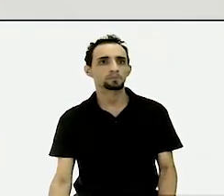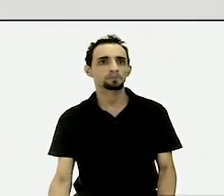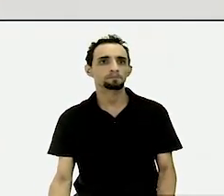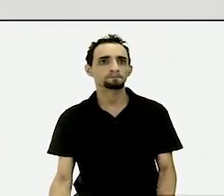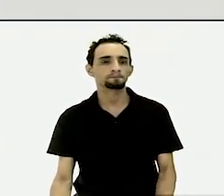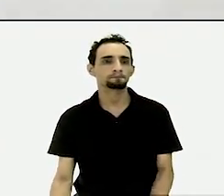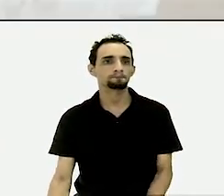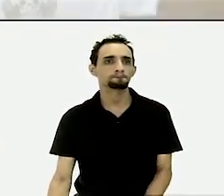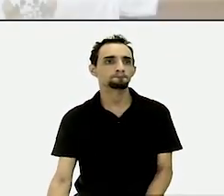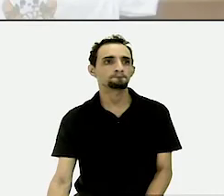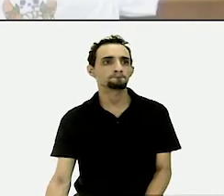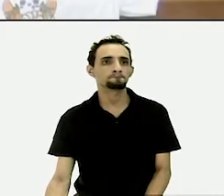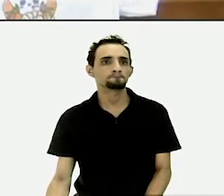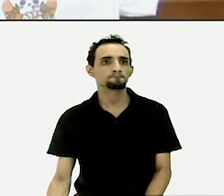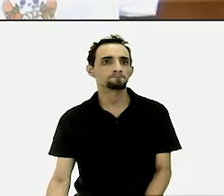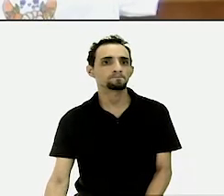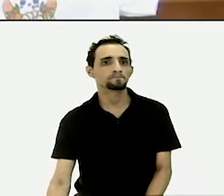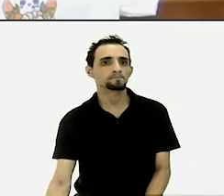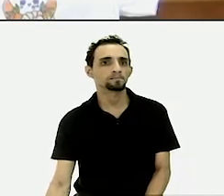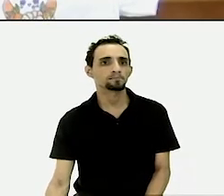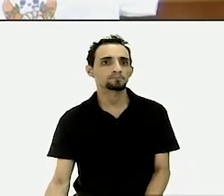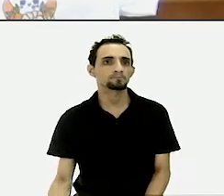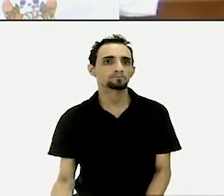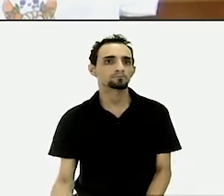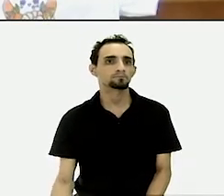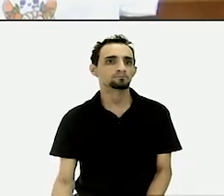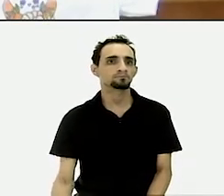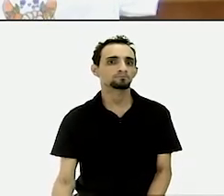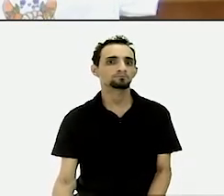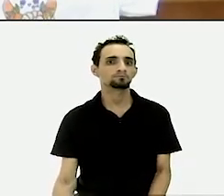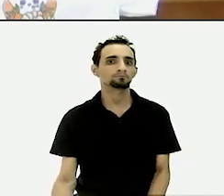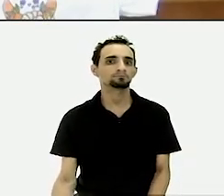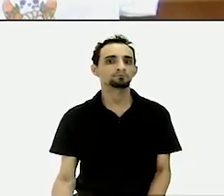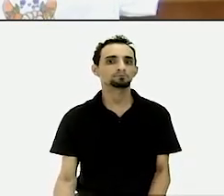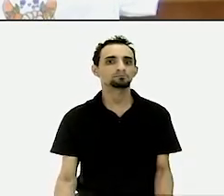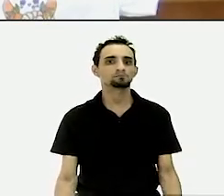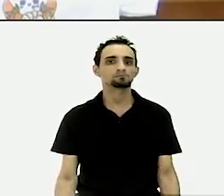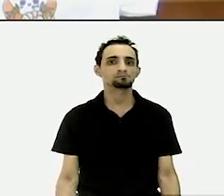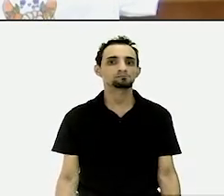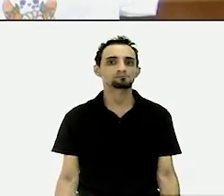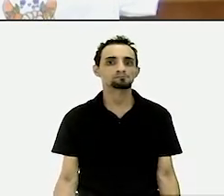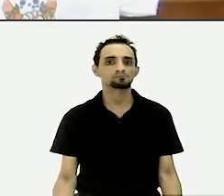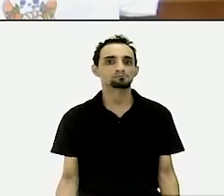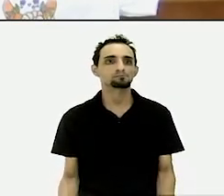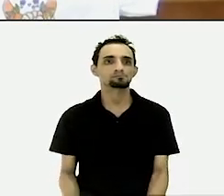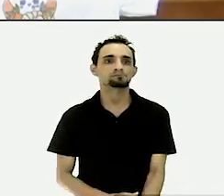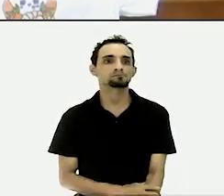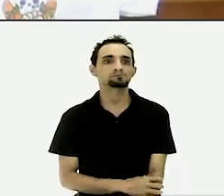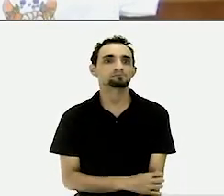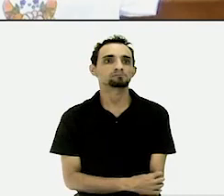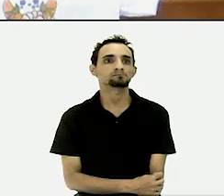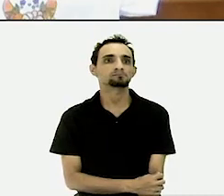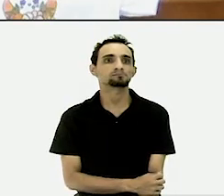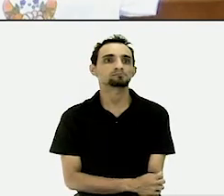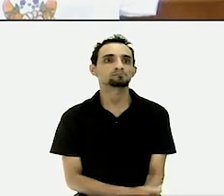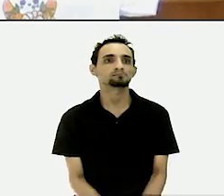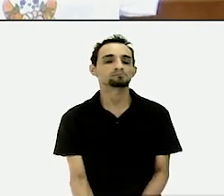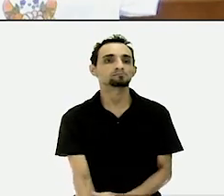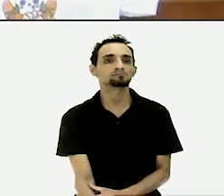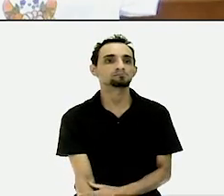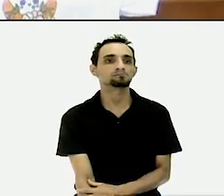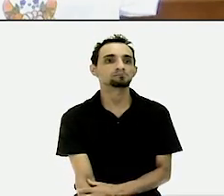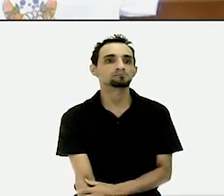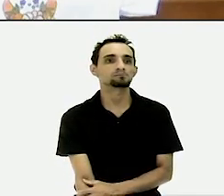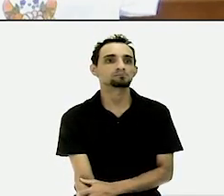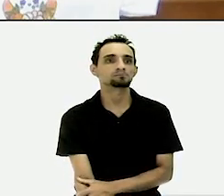né, eu acredito que vem de bom momento e nós vamos, sim, fazer sim, com certeza. Tá. Muito obrigado. Obrigada. Viu,